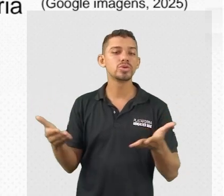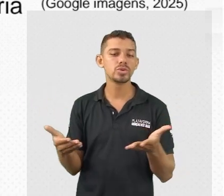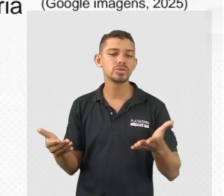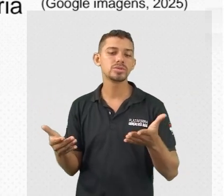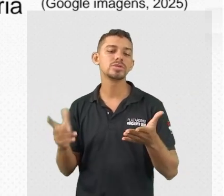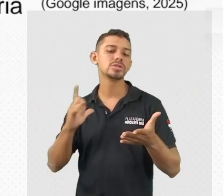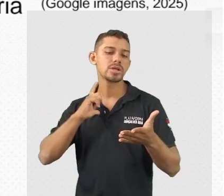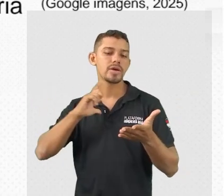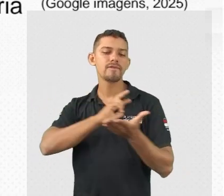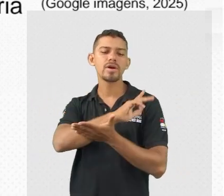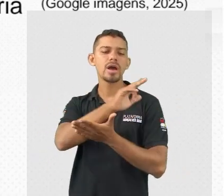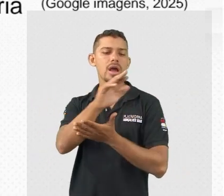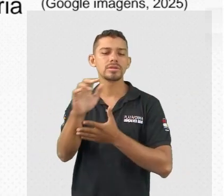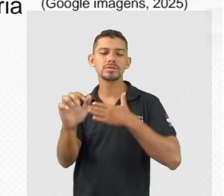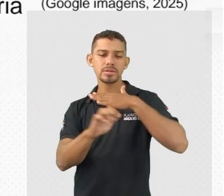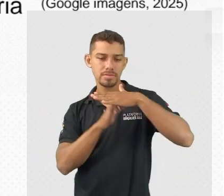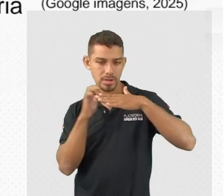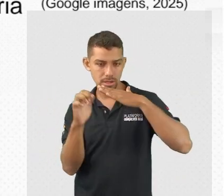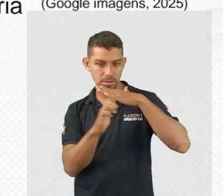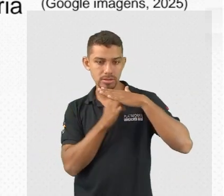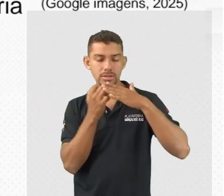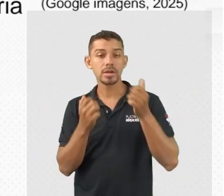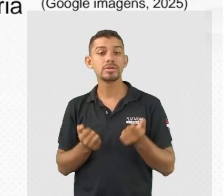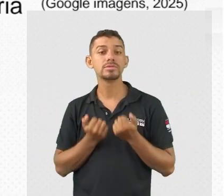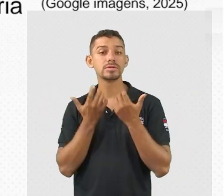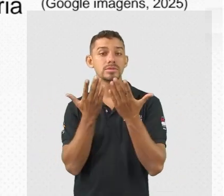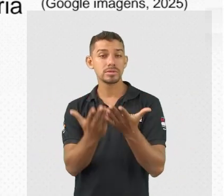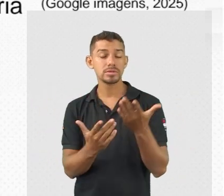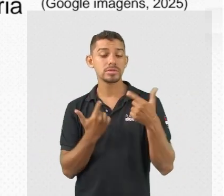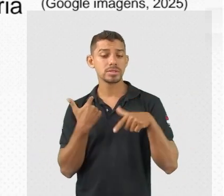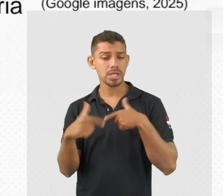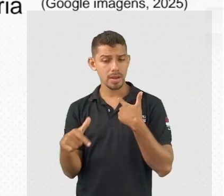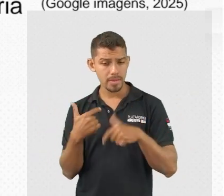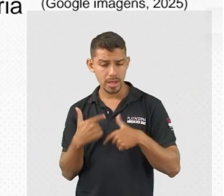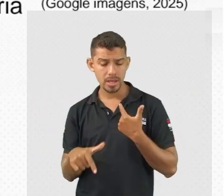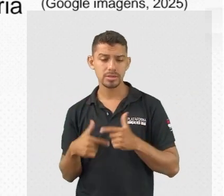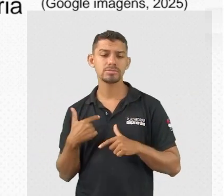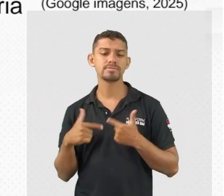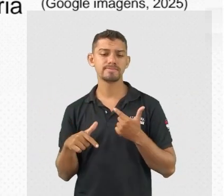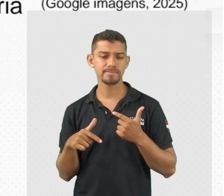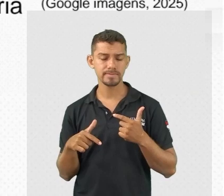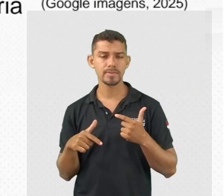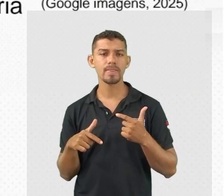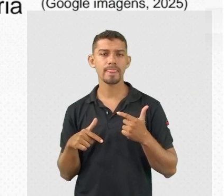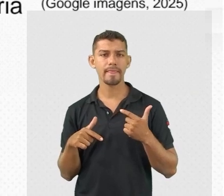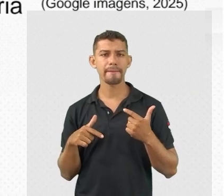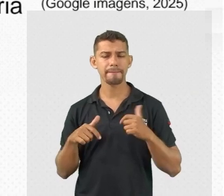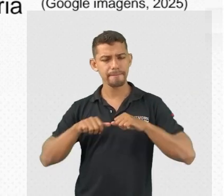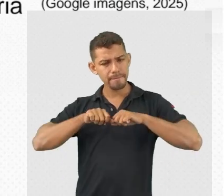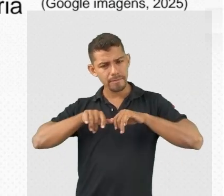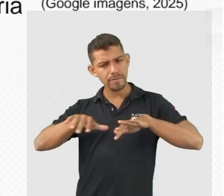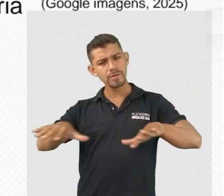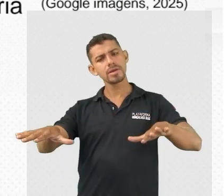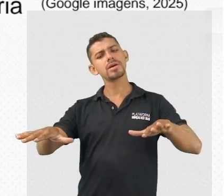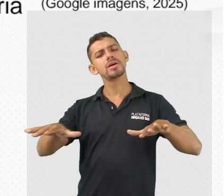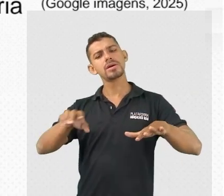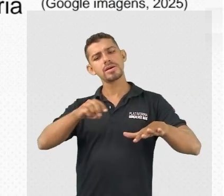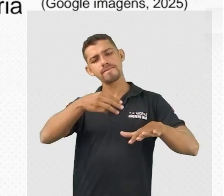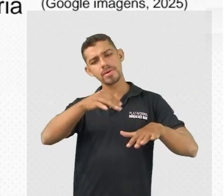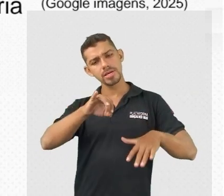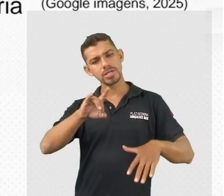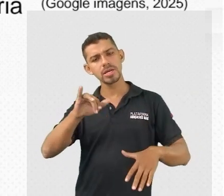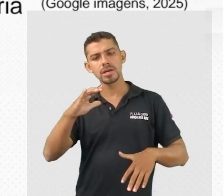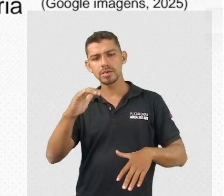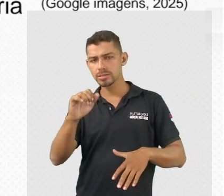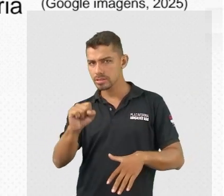gente tem uma série de empresas que oferecem serviços, né, de veiculação midiática